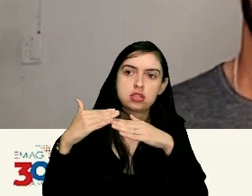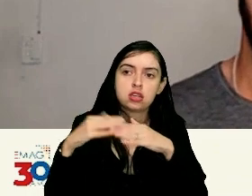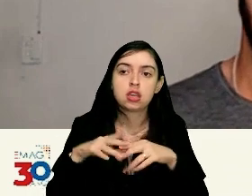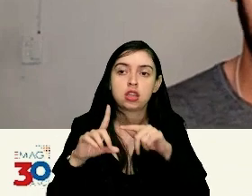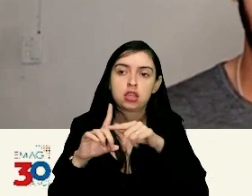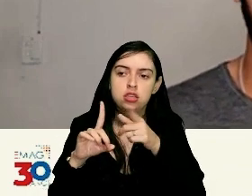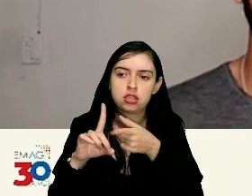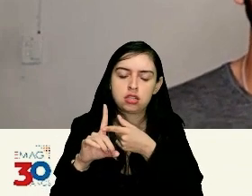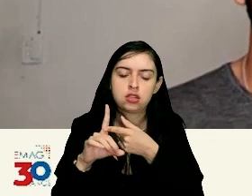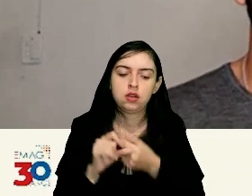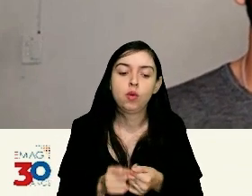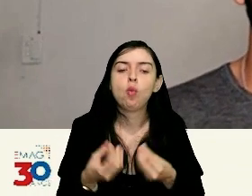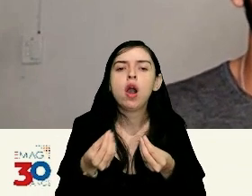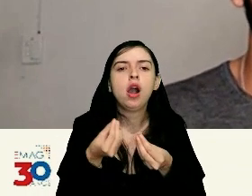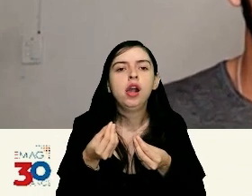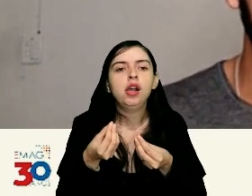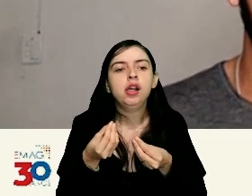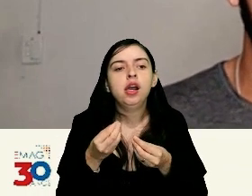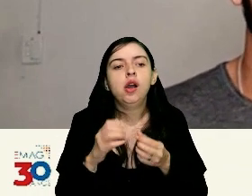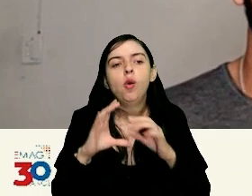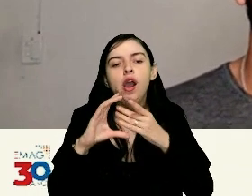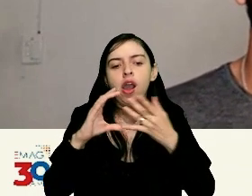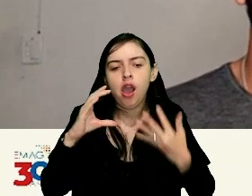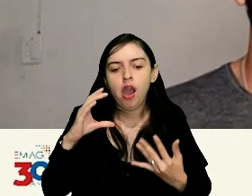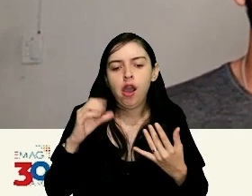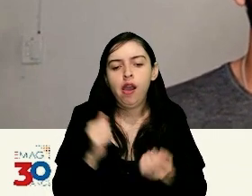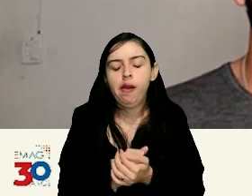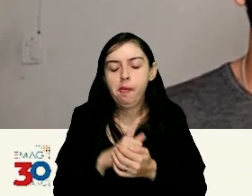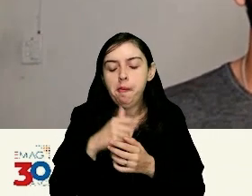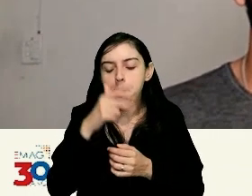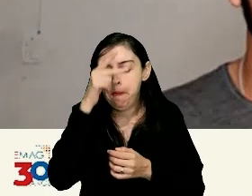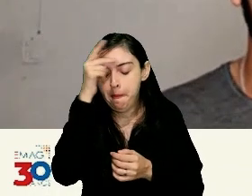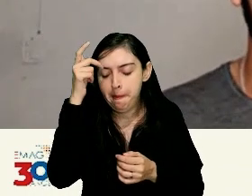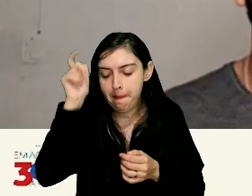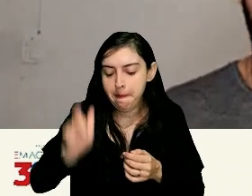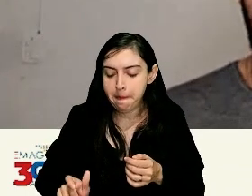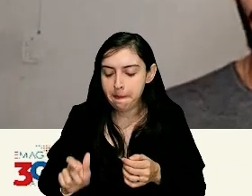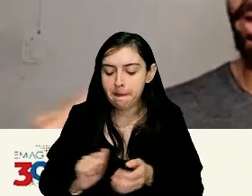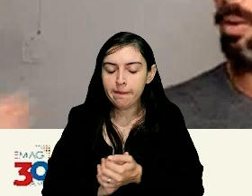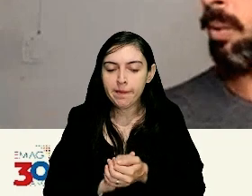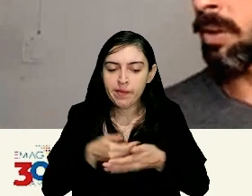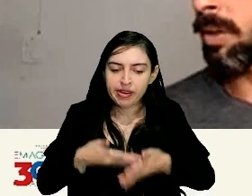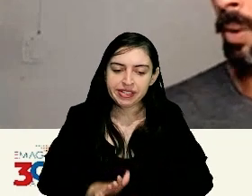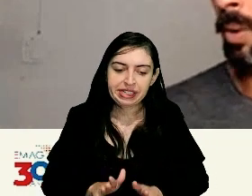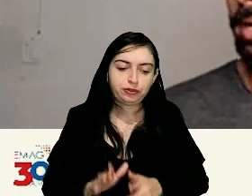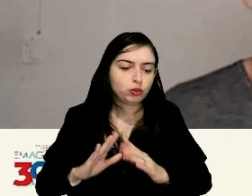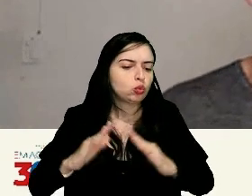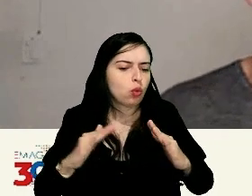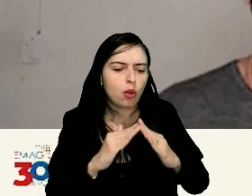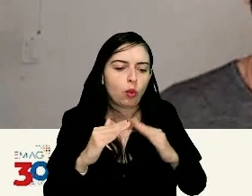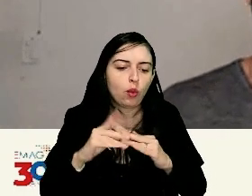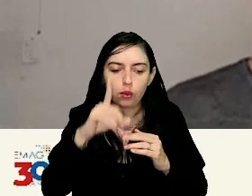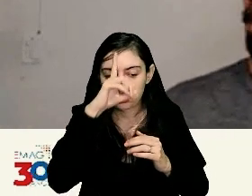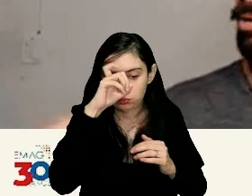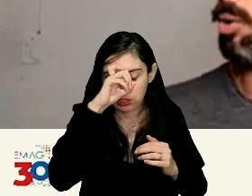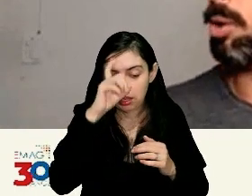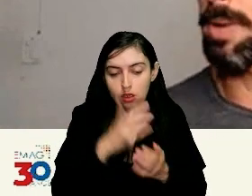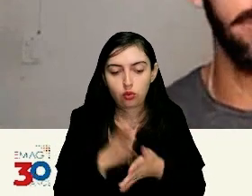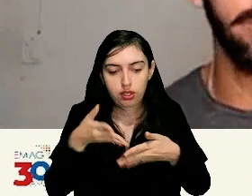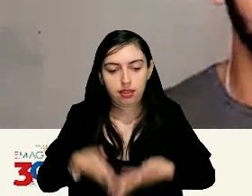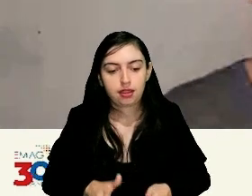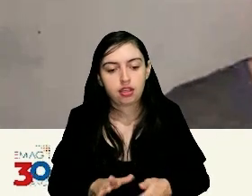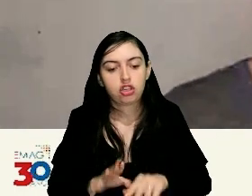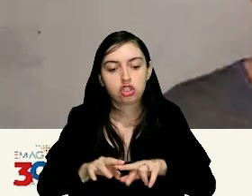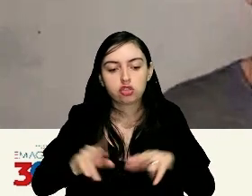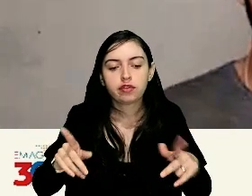as principais características? Qual é o meu lugar na hora do parto? Quais são as maternidades? Qual é a diferença de uma cesariana, parto normal,